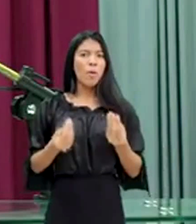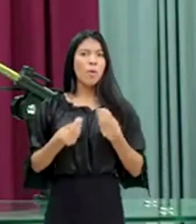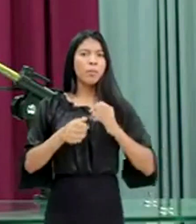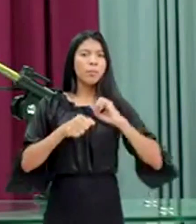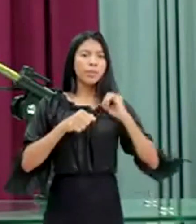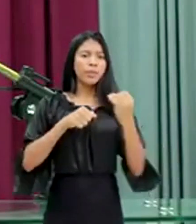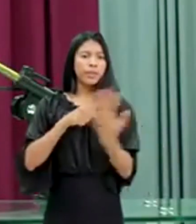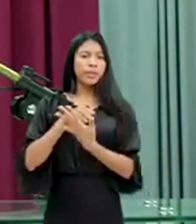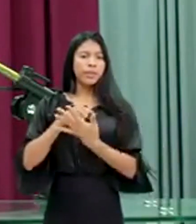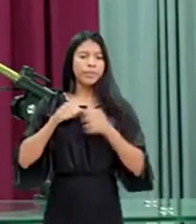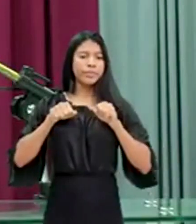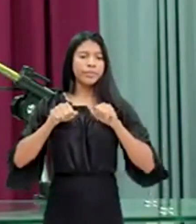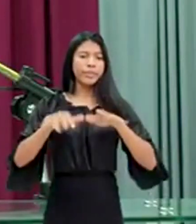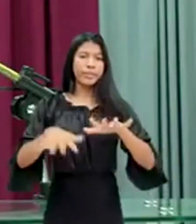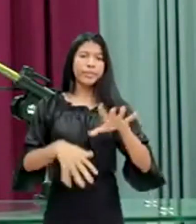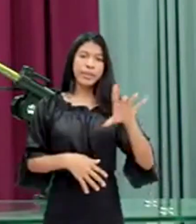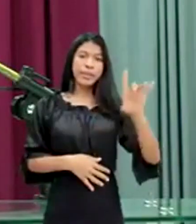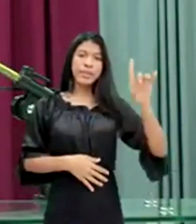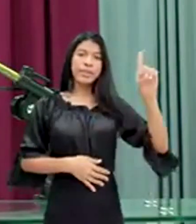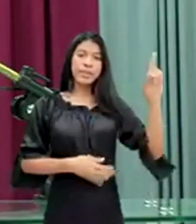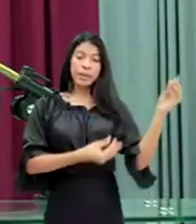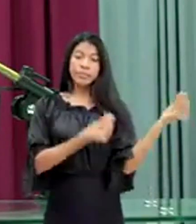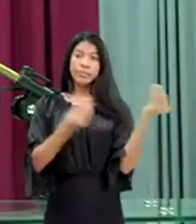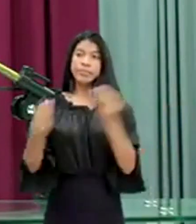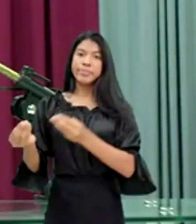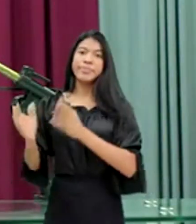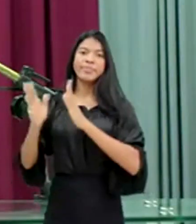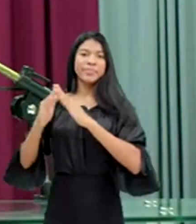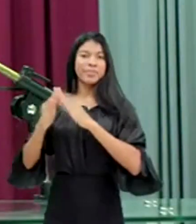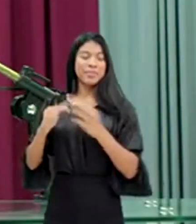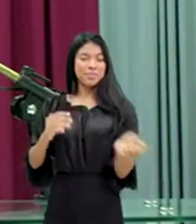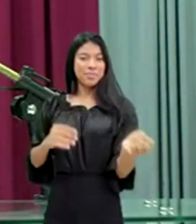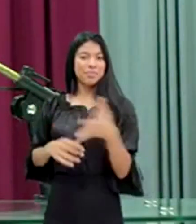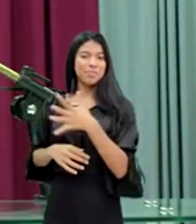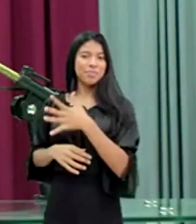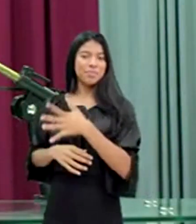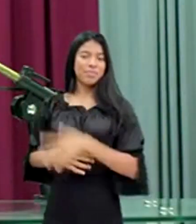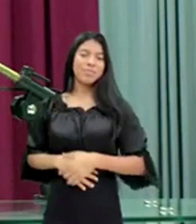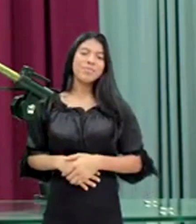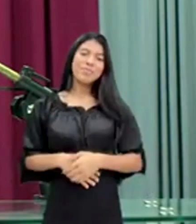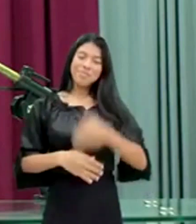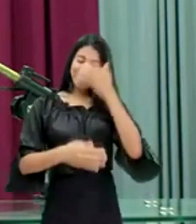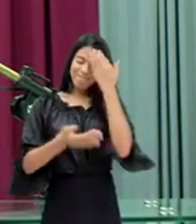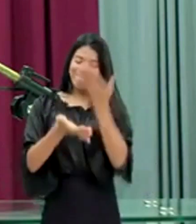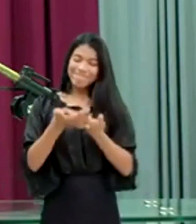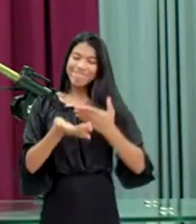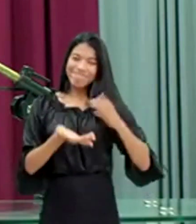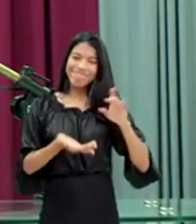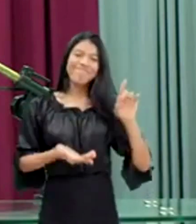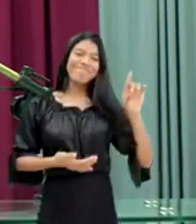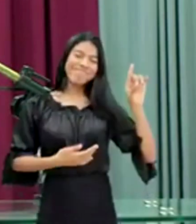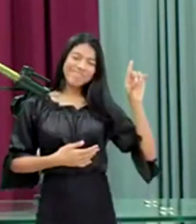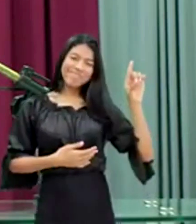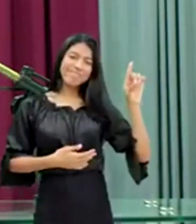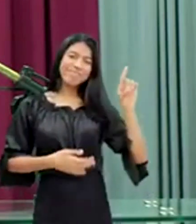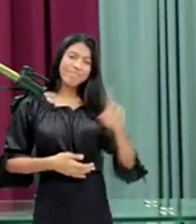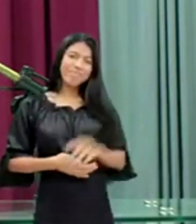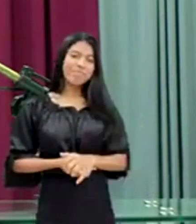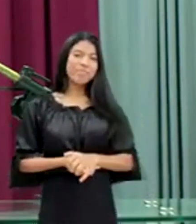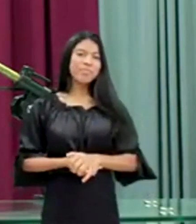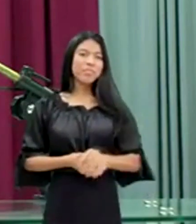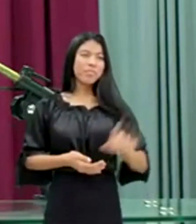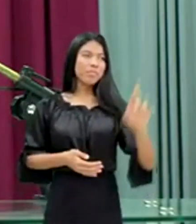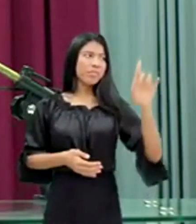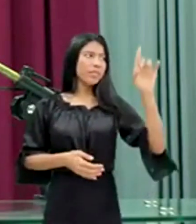Deus resolveu nos dar uma casa? Porque nós cremos em Deus. Deus está acima